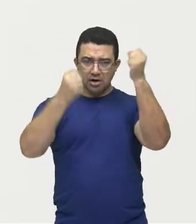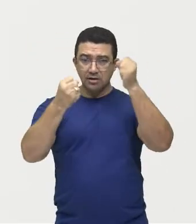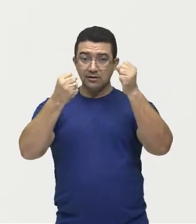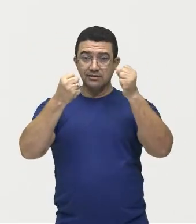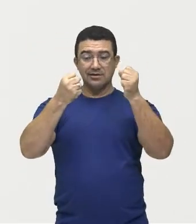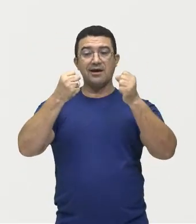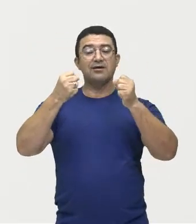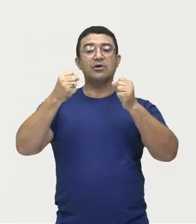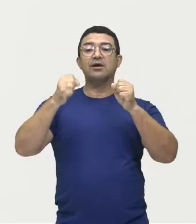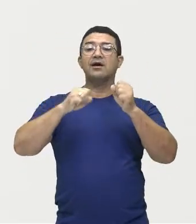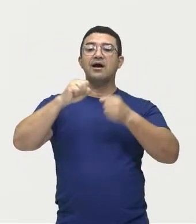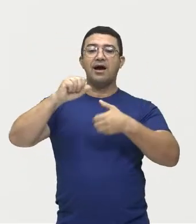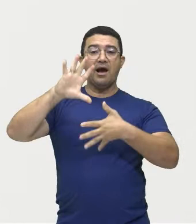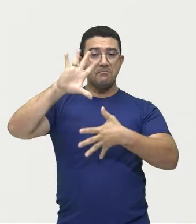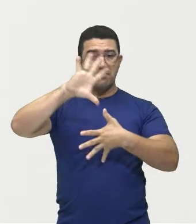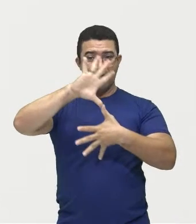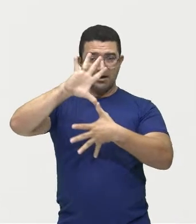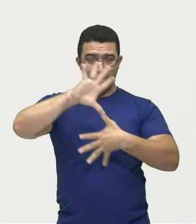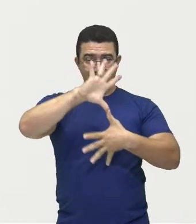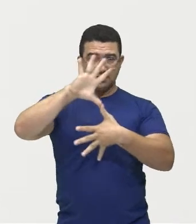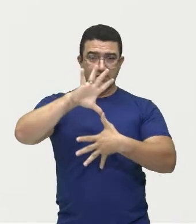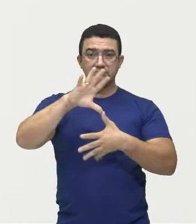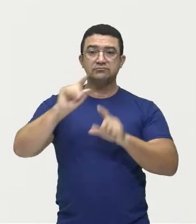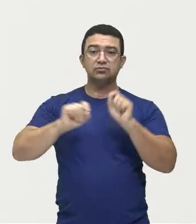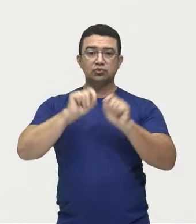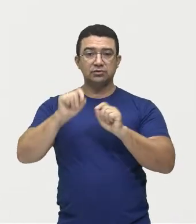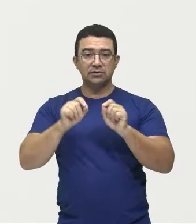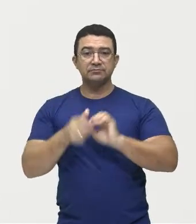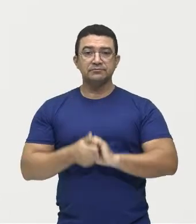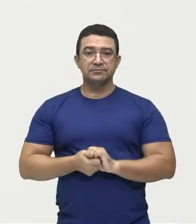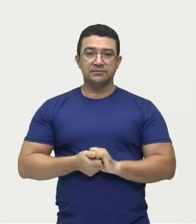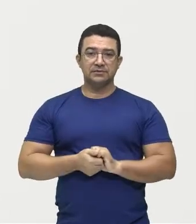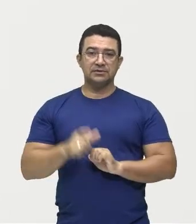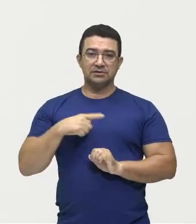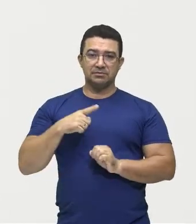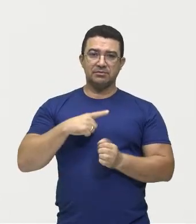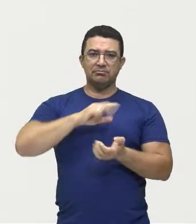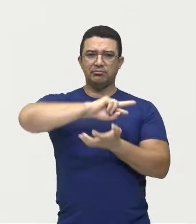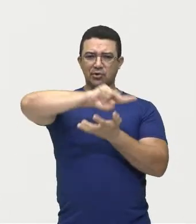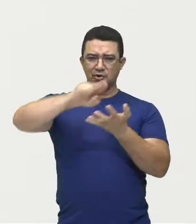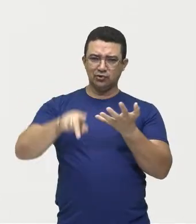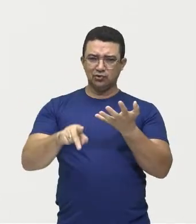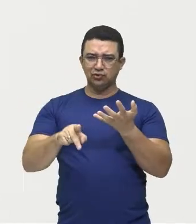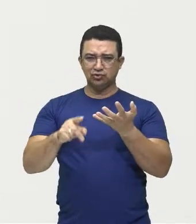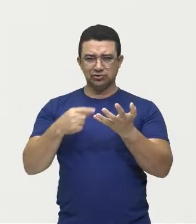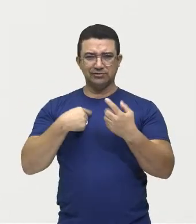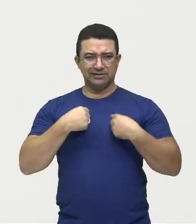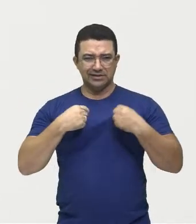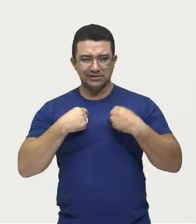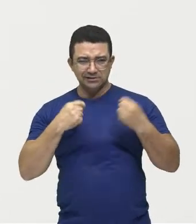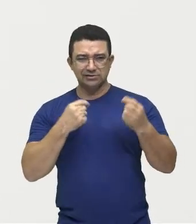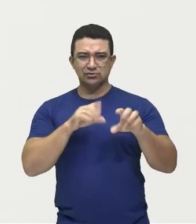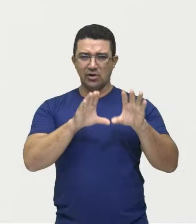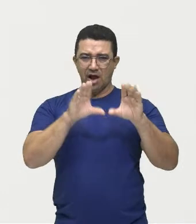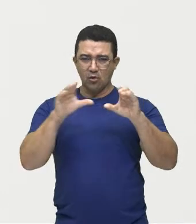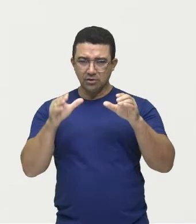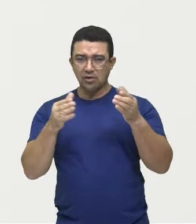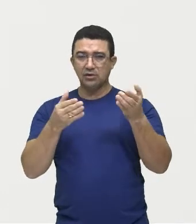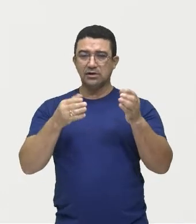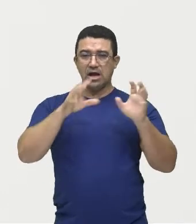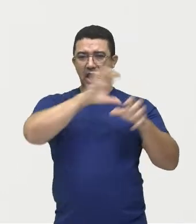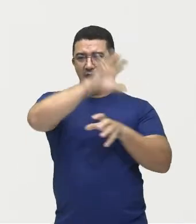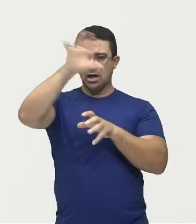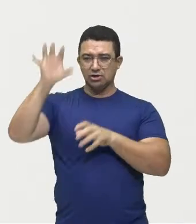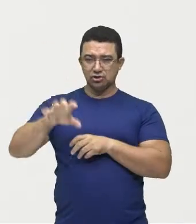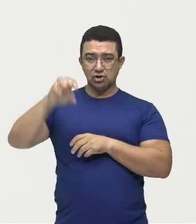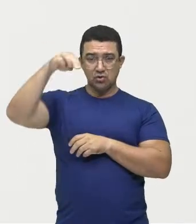diversos produtores de tecidos vindos de regiões de Manchester. Será que a região sul-americana era voltada à